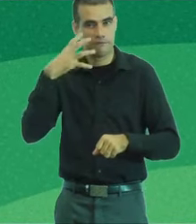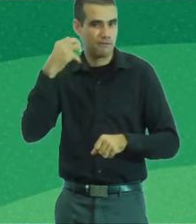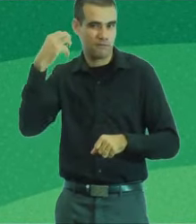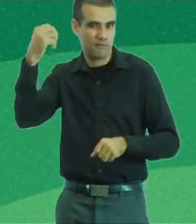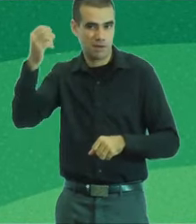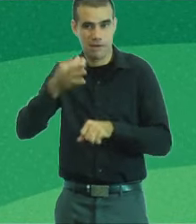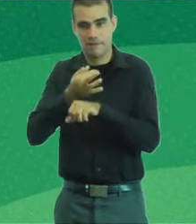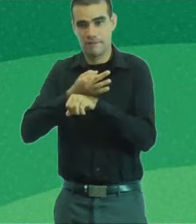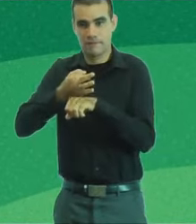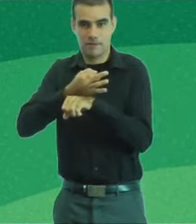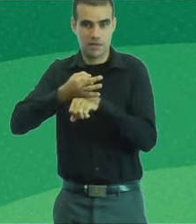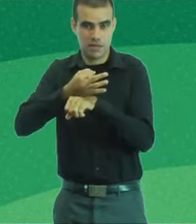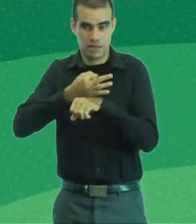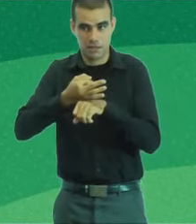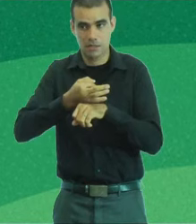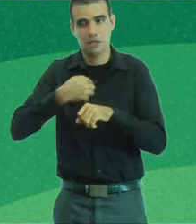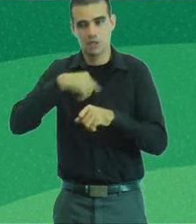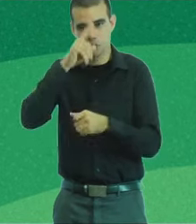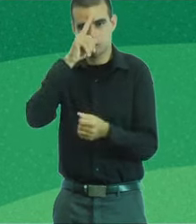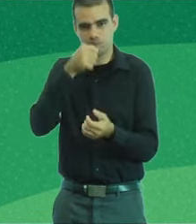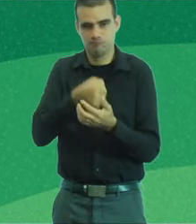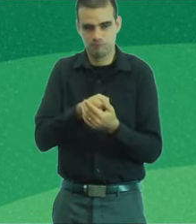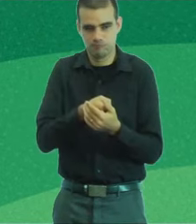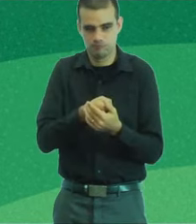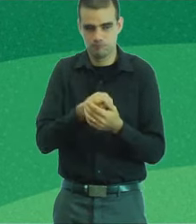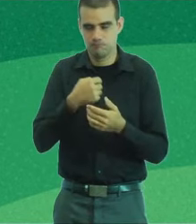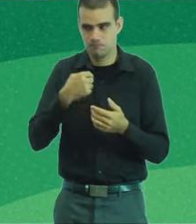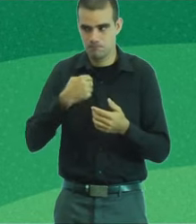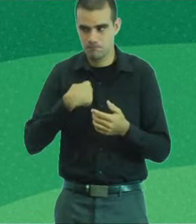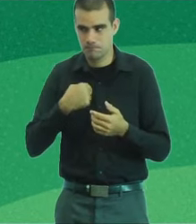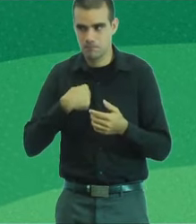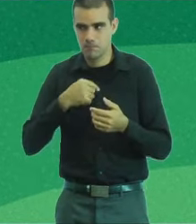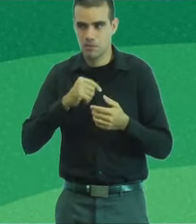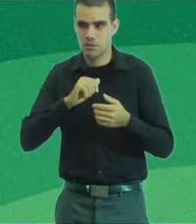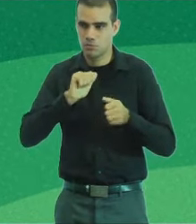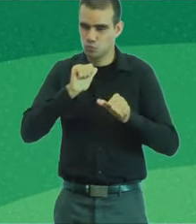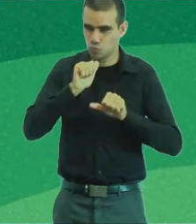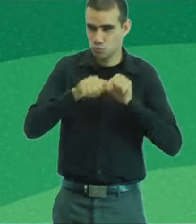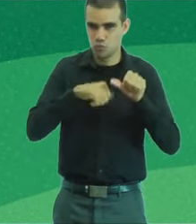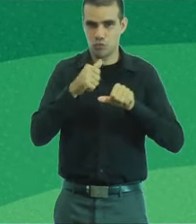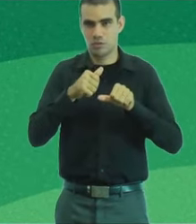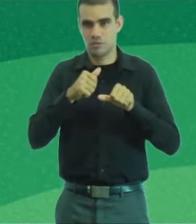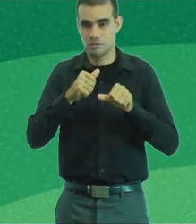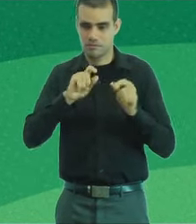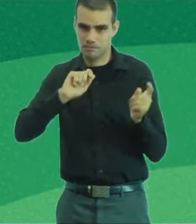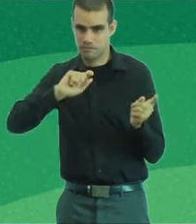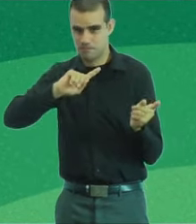e decidi que eu ia trocar meu chapéu